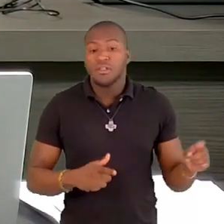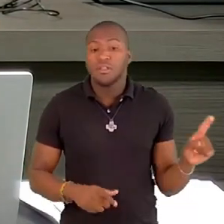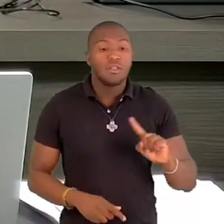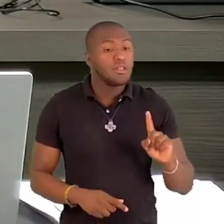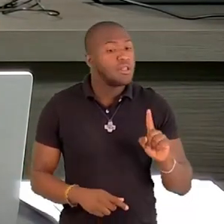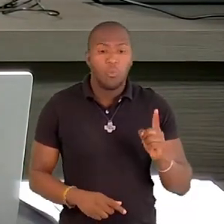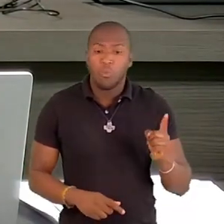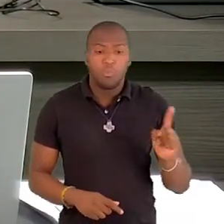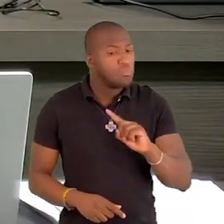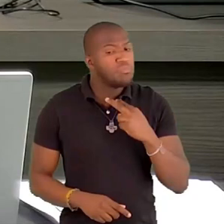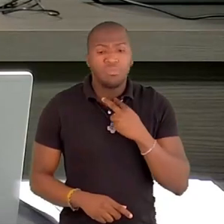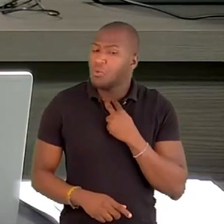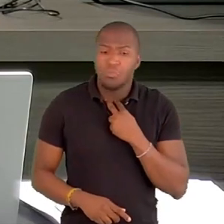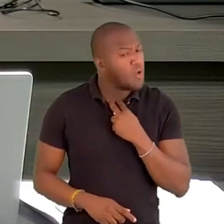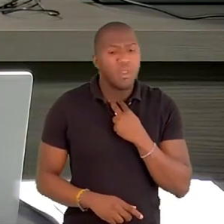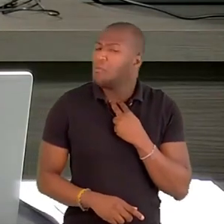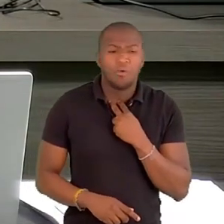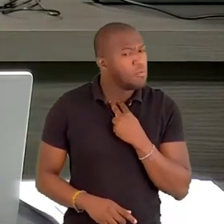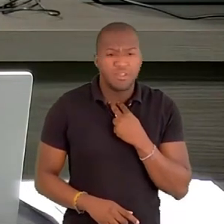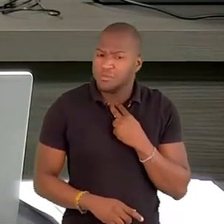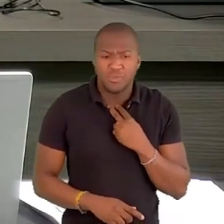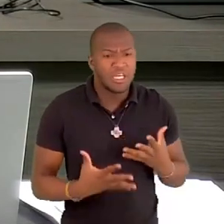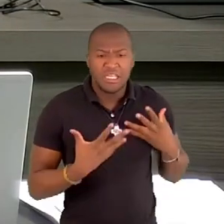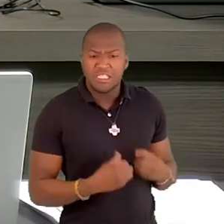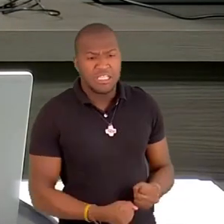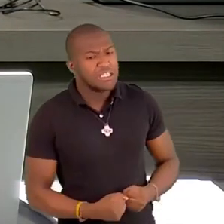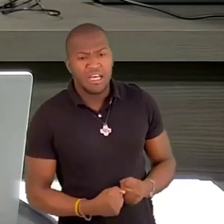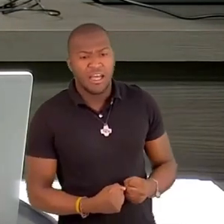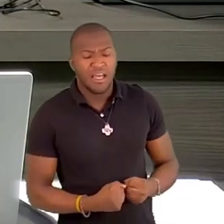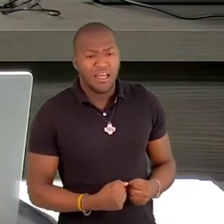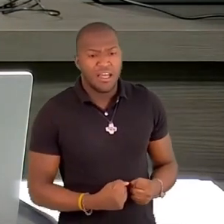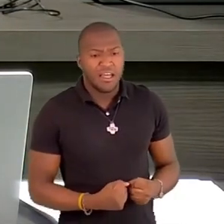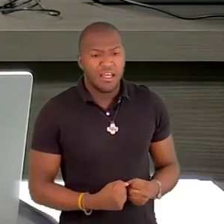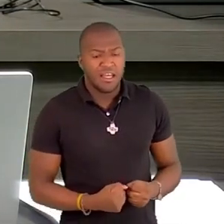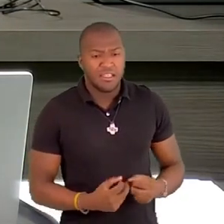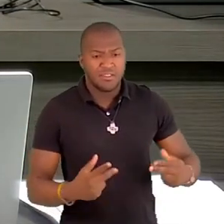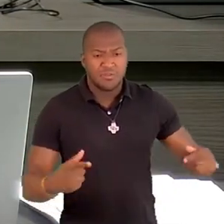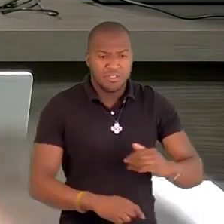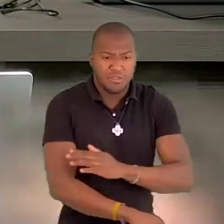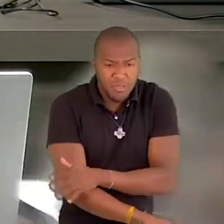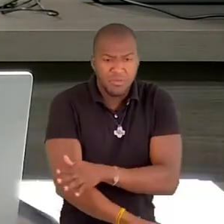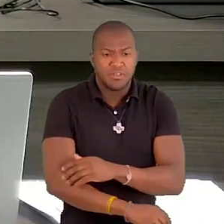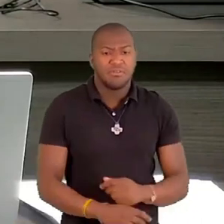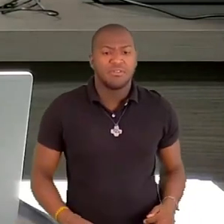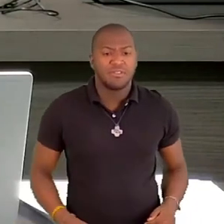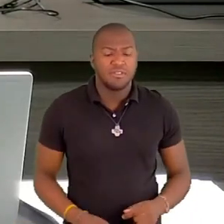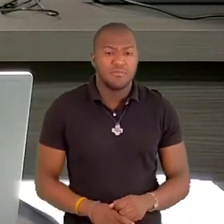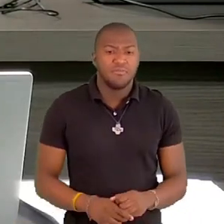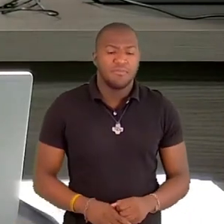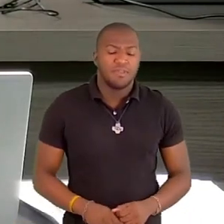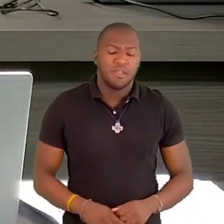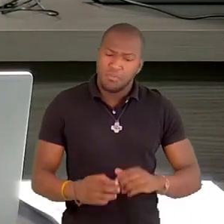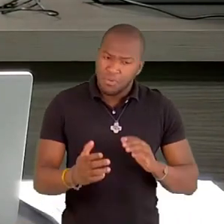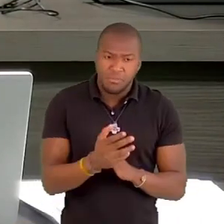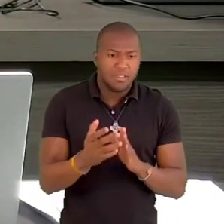de agressão da forma como nós vimos, e eu reitero, então, aqui, para não ficar repetitivo, todos os argumentos